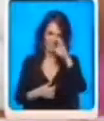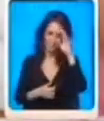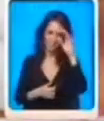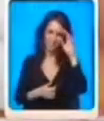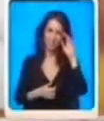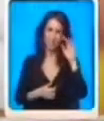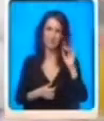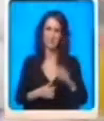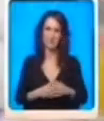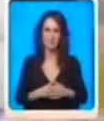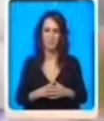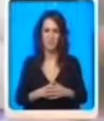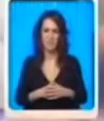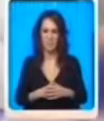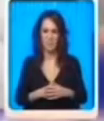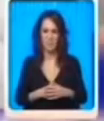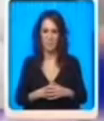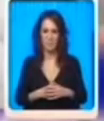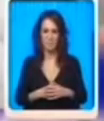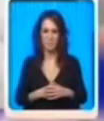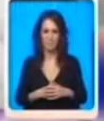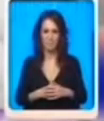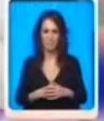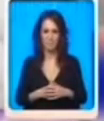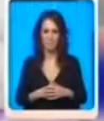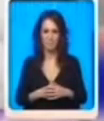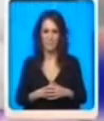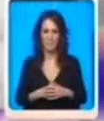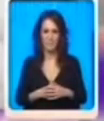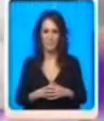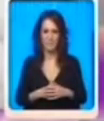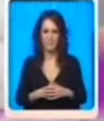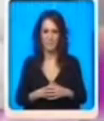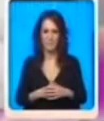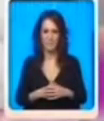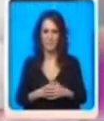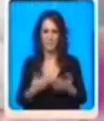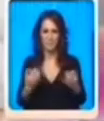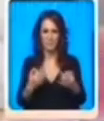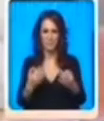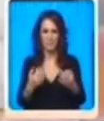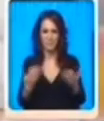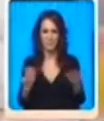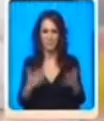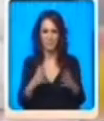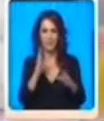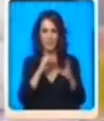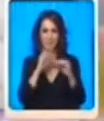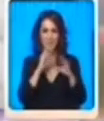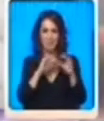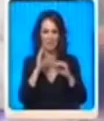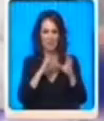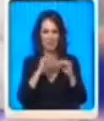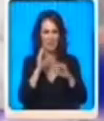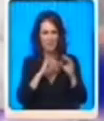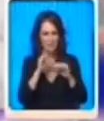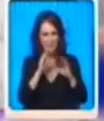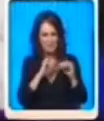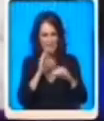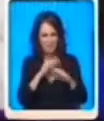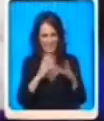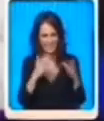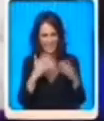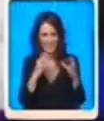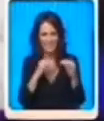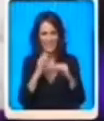ter 5 anos. Já vai. Começaste com 20. Começaste com 20. Com